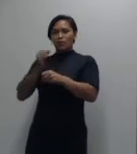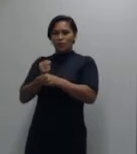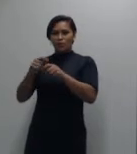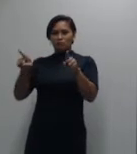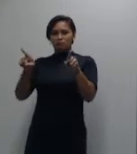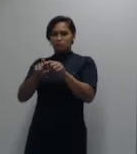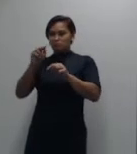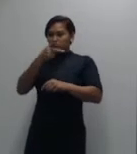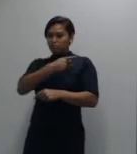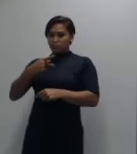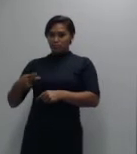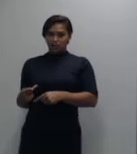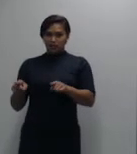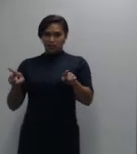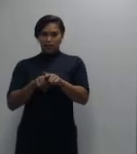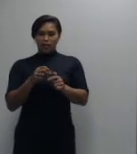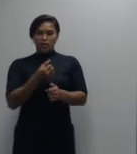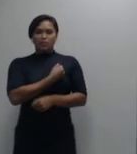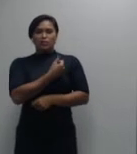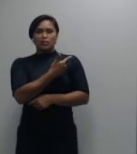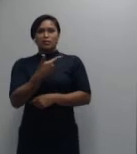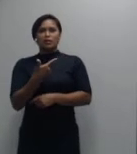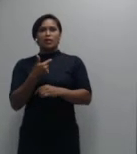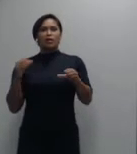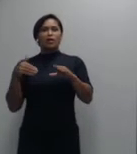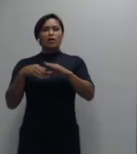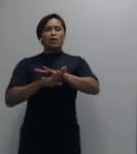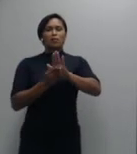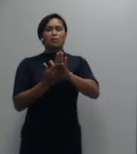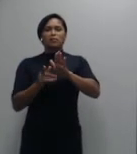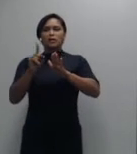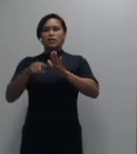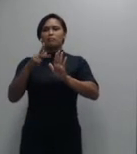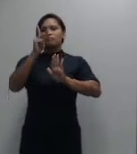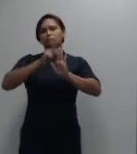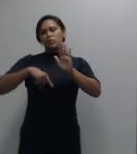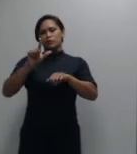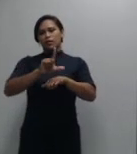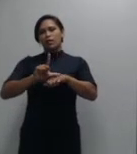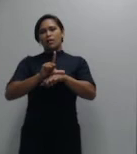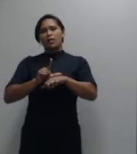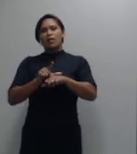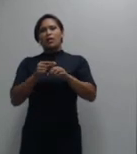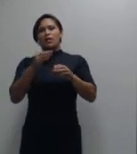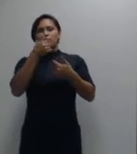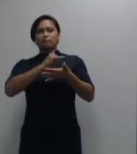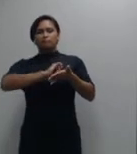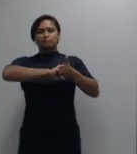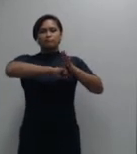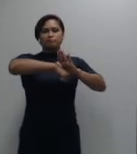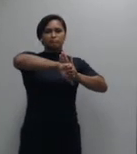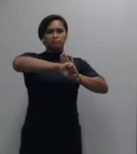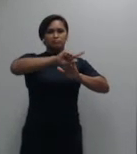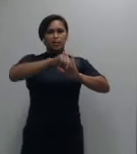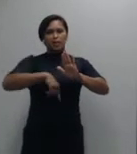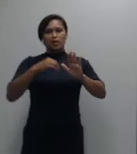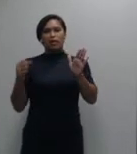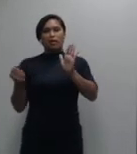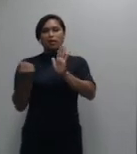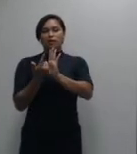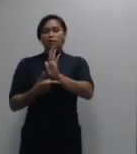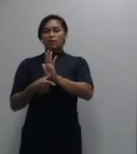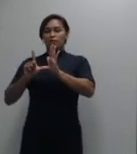presidente número do remeteu ao aqui projeto leite eu terminar de anexo ou seja aquele